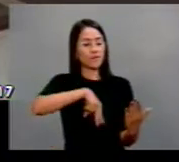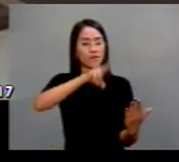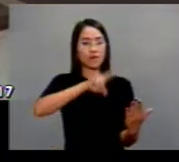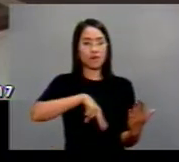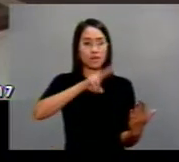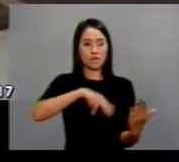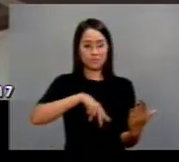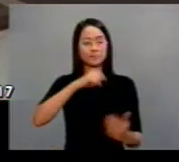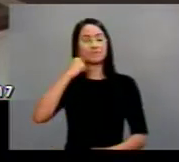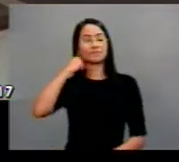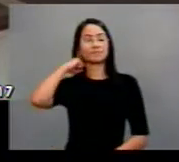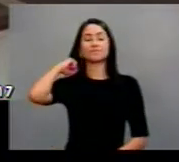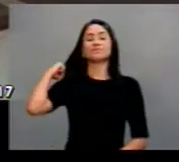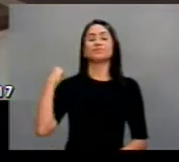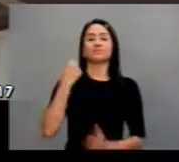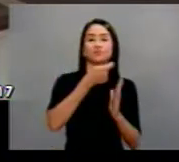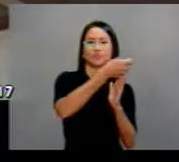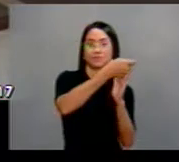nunca me esqueci,